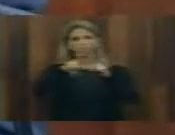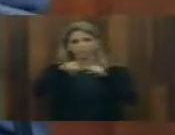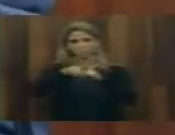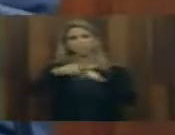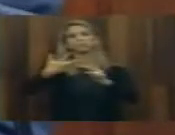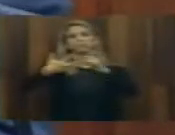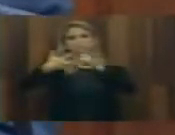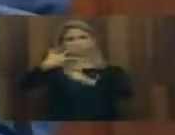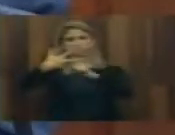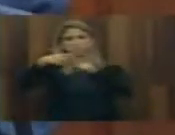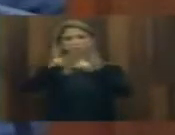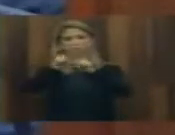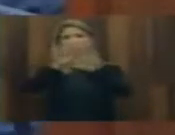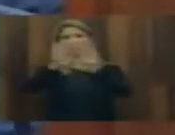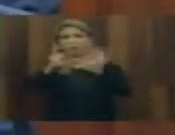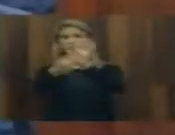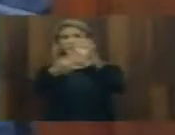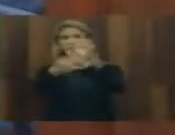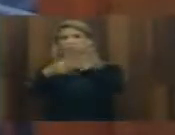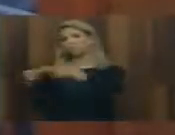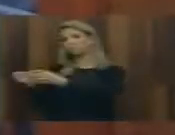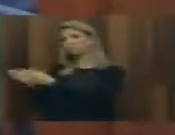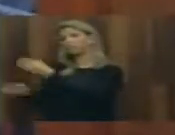Executivo. O veto será encaminhado à CCJ. Veto